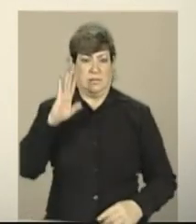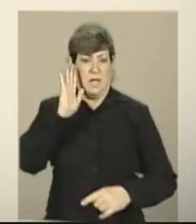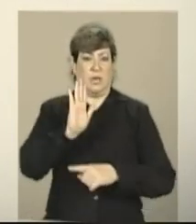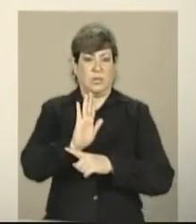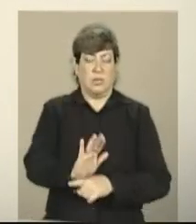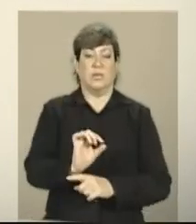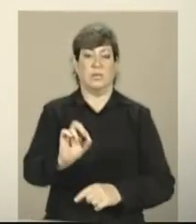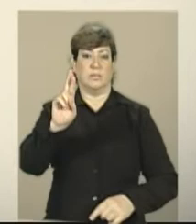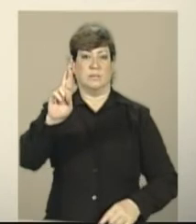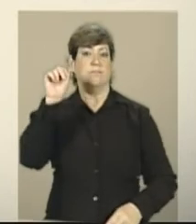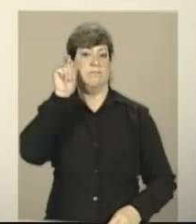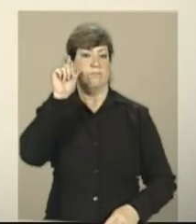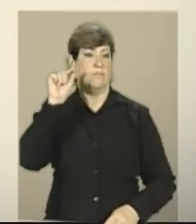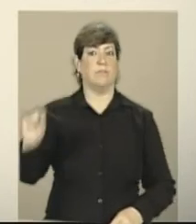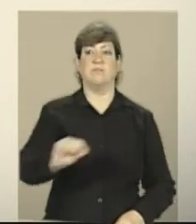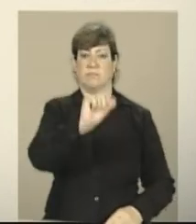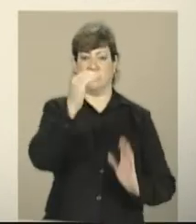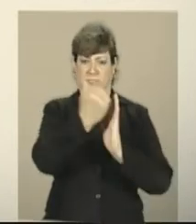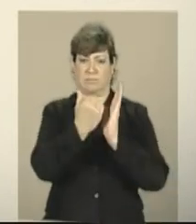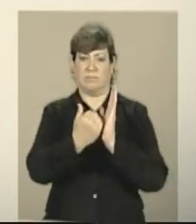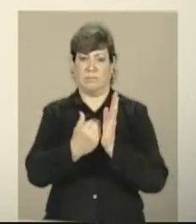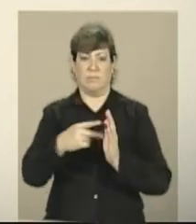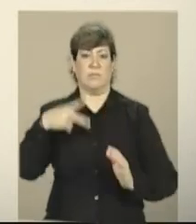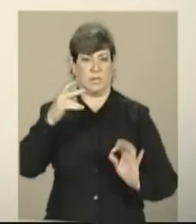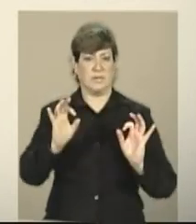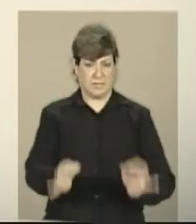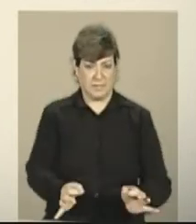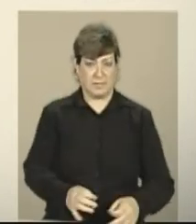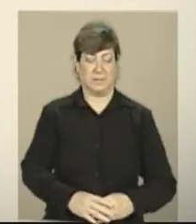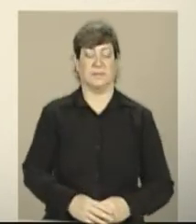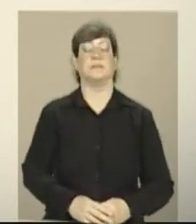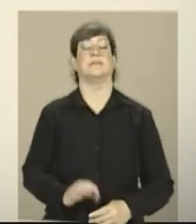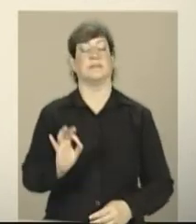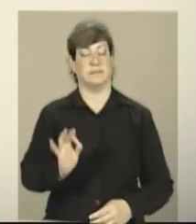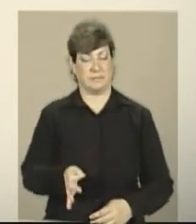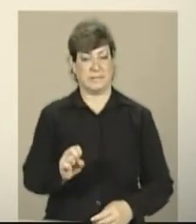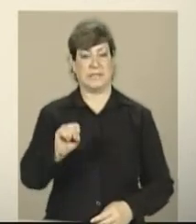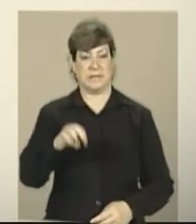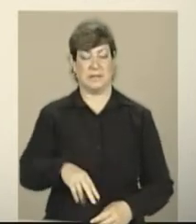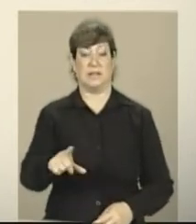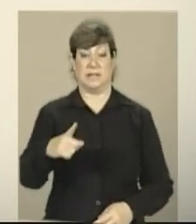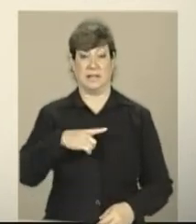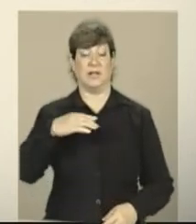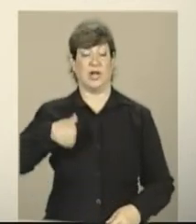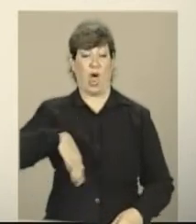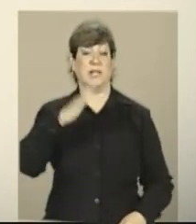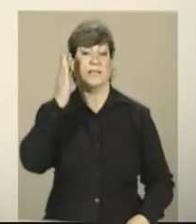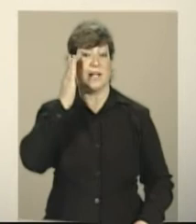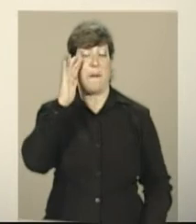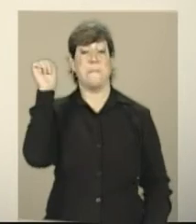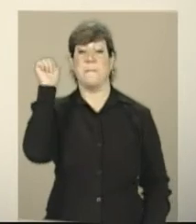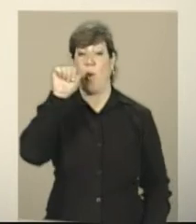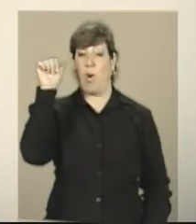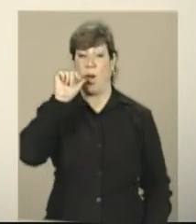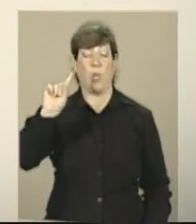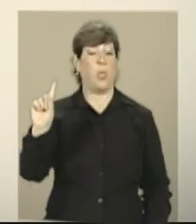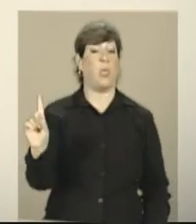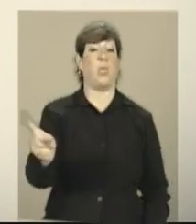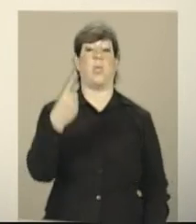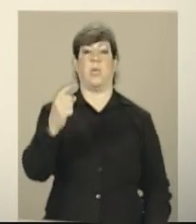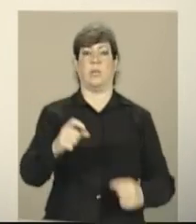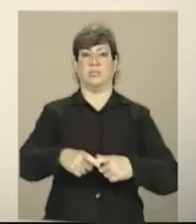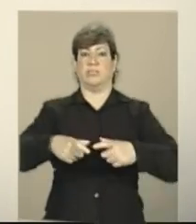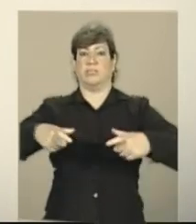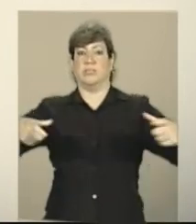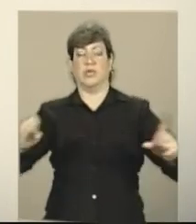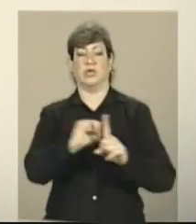da mulher em vários programas não apresenta a atenção em reconhecemos Luciano o papel imprescindível e Crescente